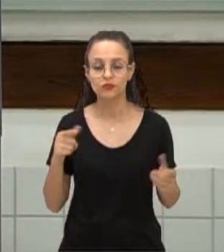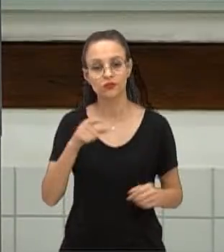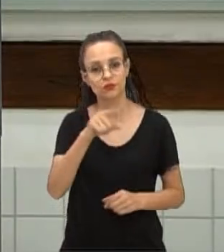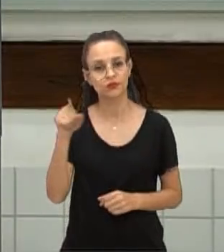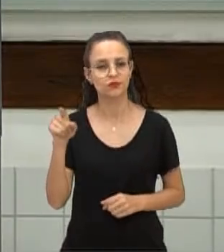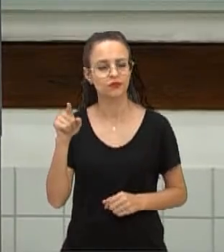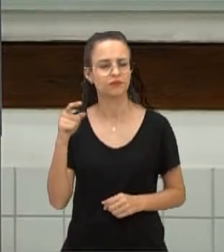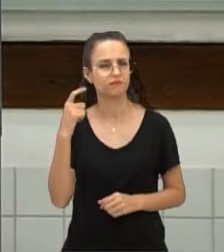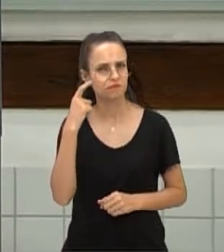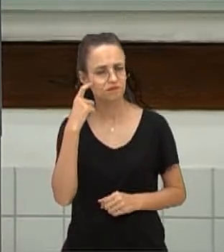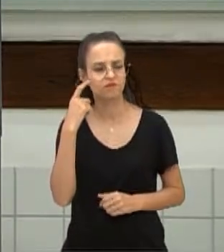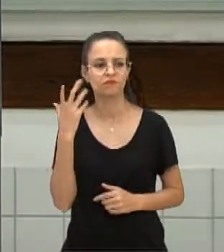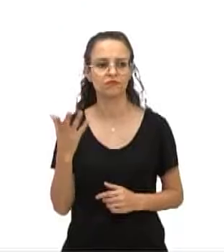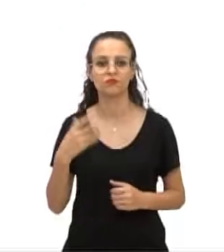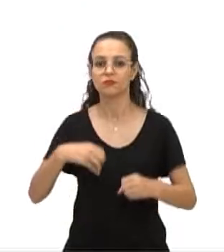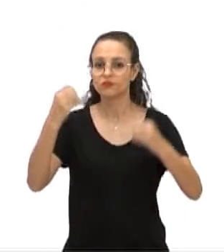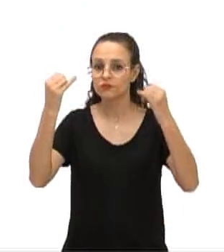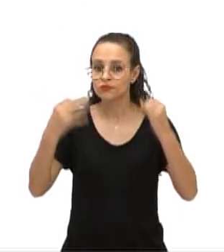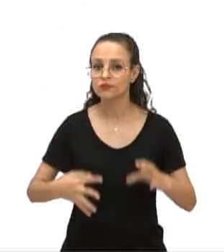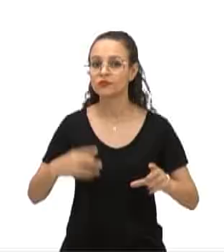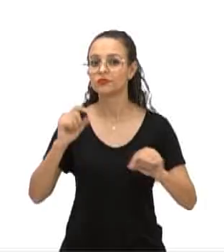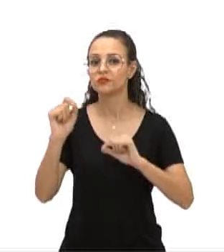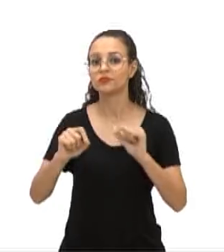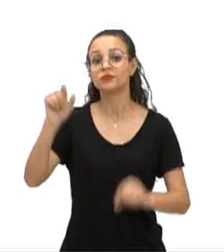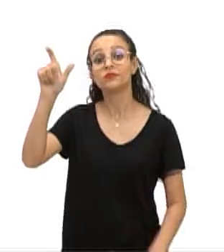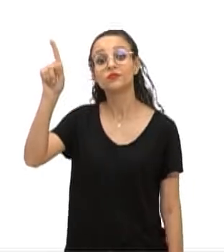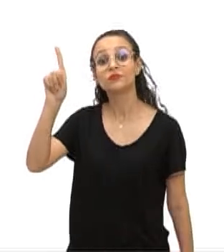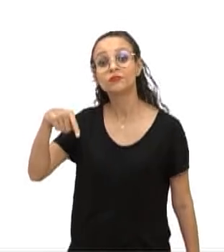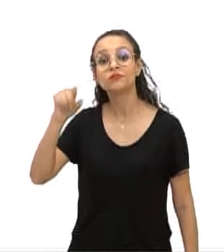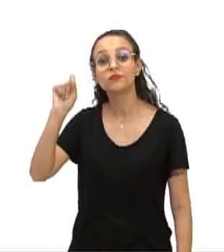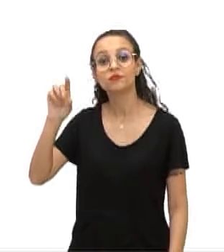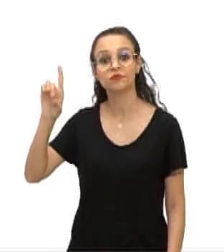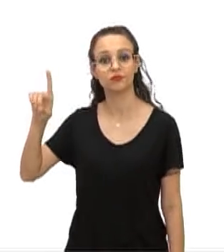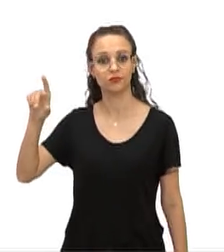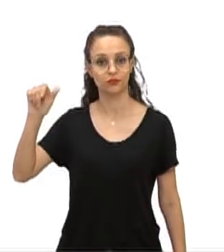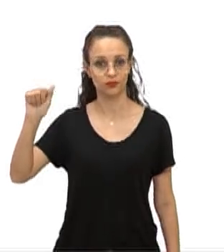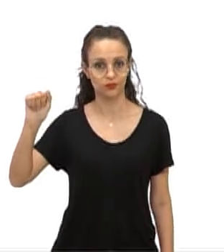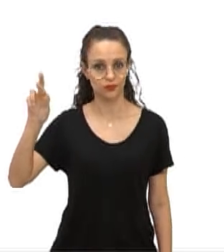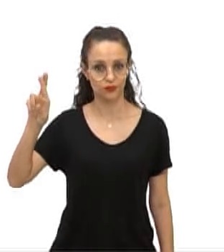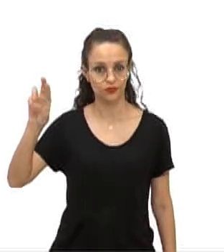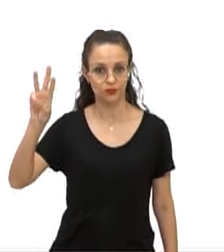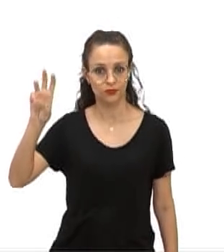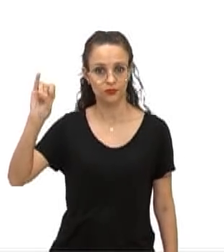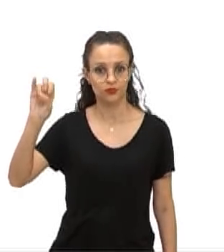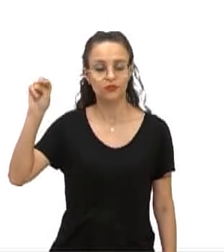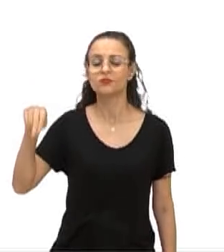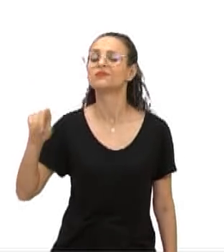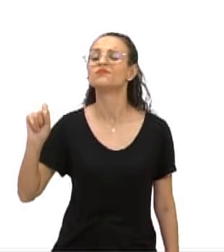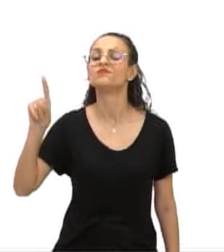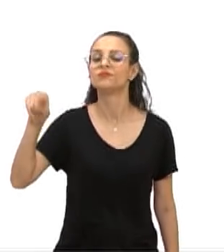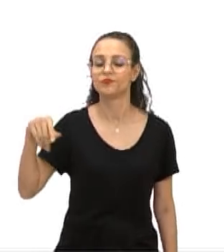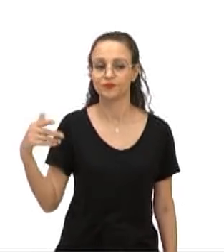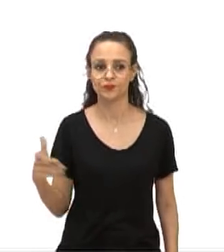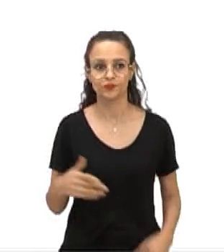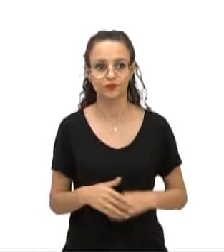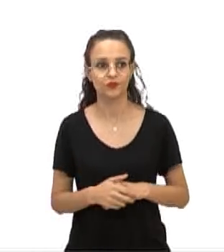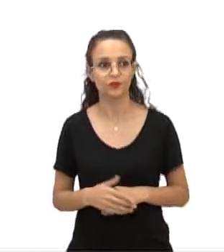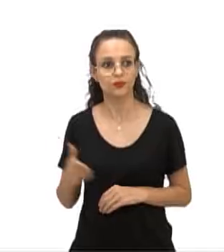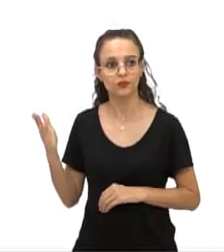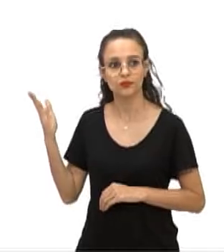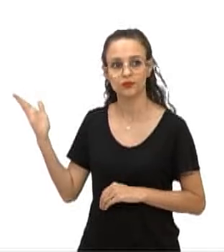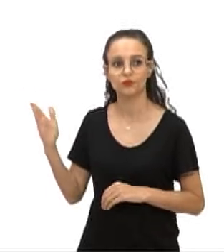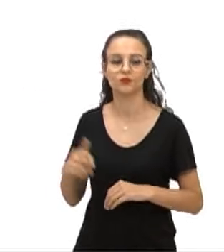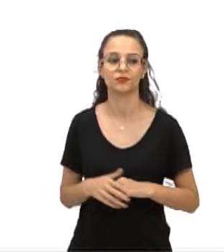realmente essa pergunta, para eu explicar quem foi Charles Darwin. Charles Darwin, beleza? Olha lá,